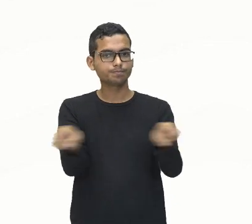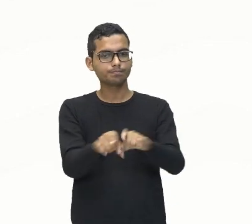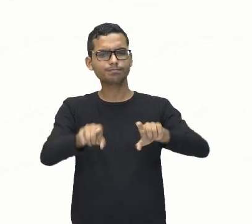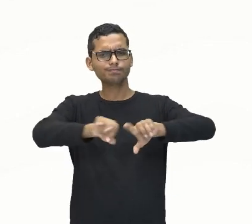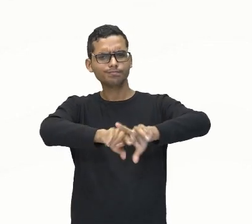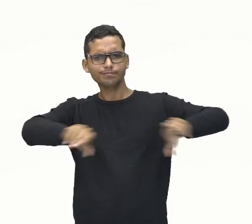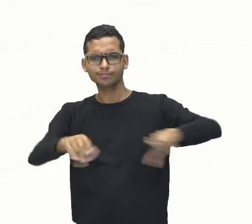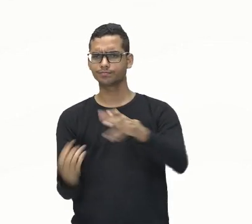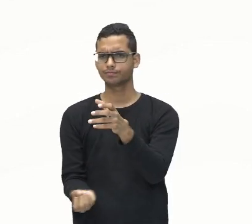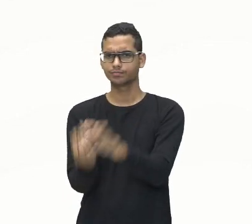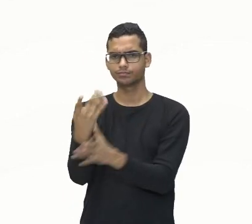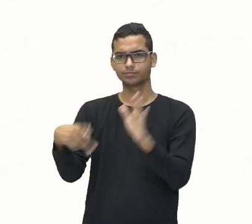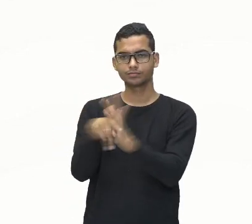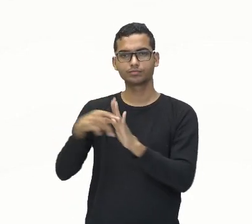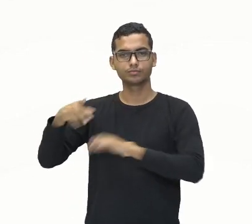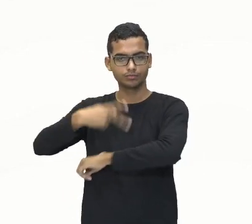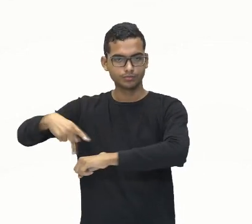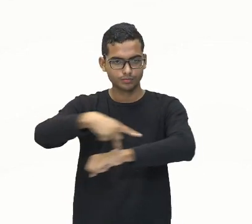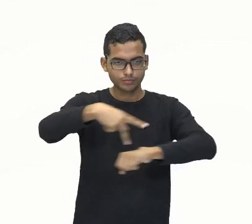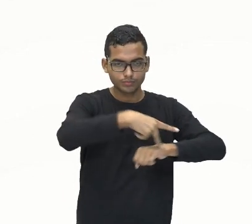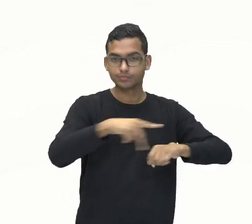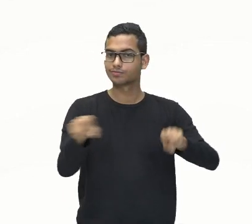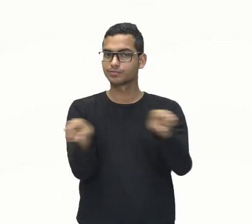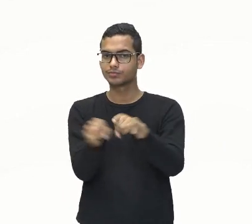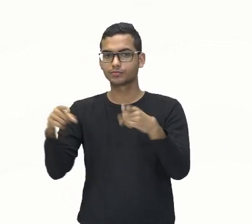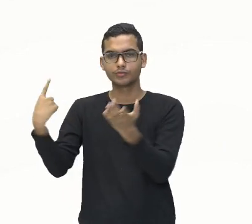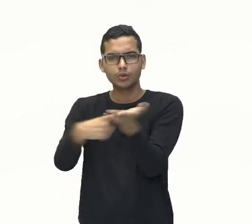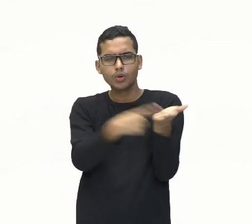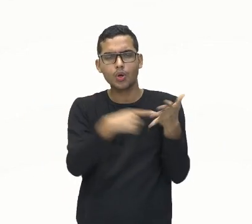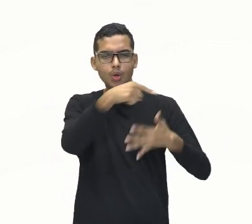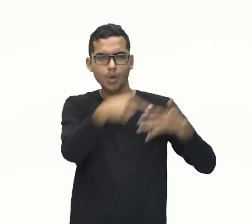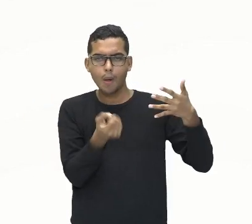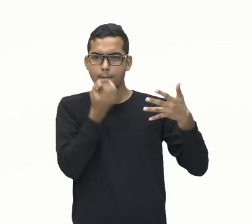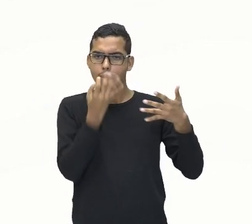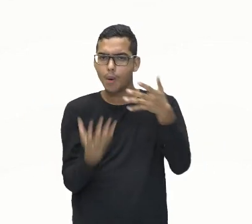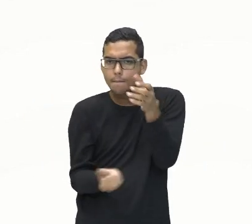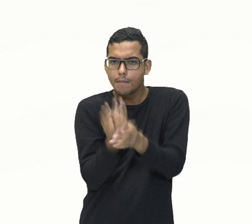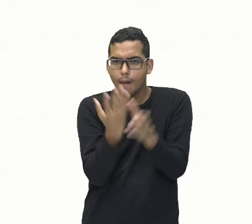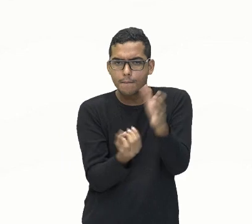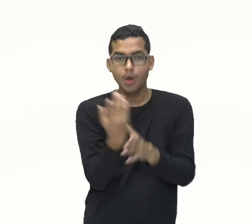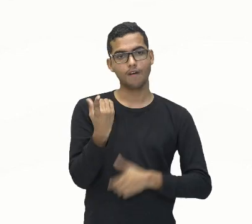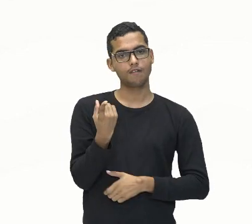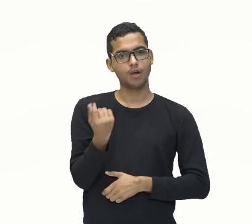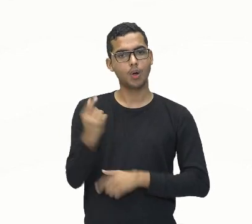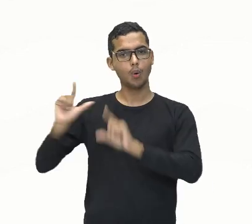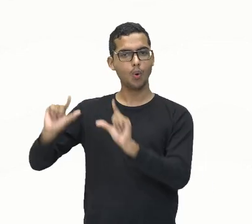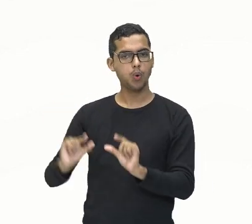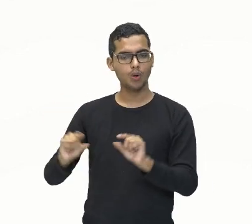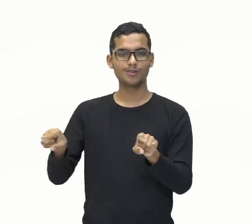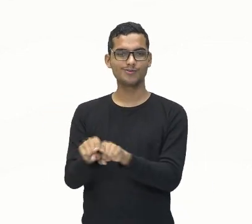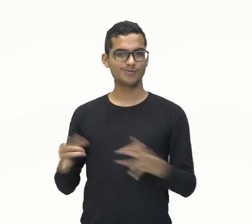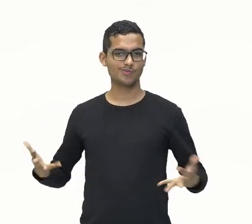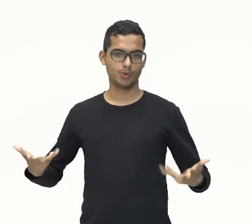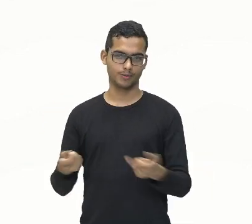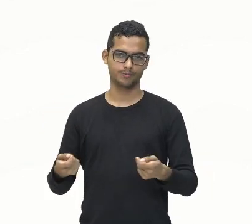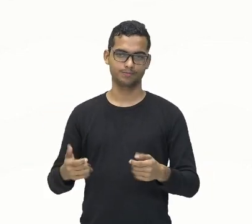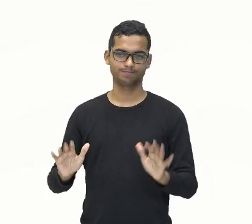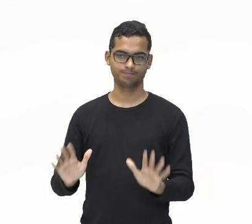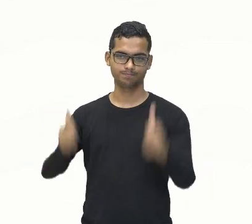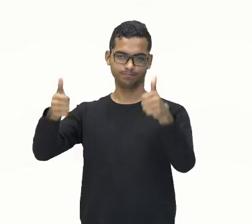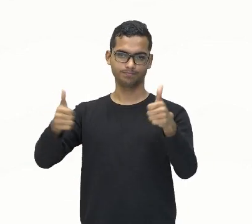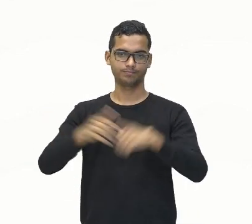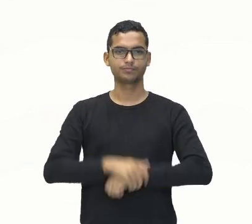de produção entre países, combinada com as vantagens em produzir com menos custos um produto de